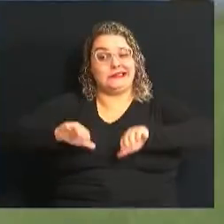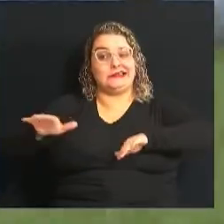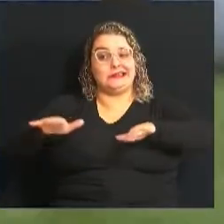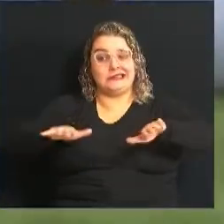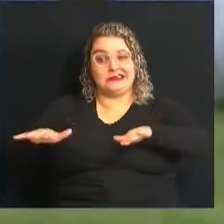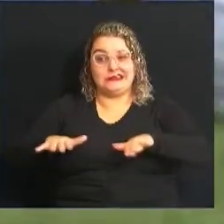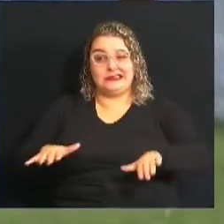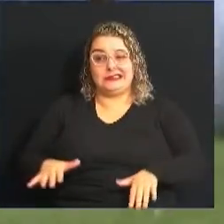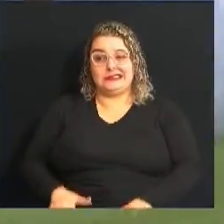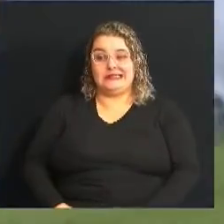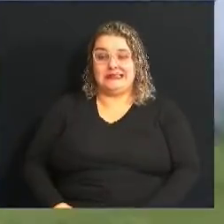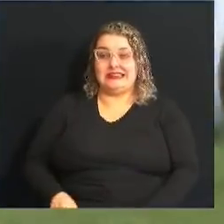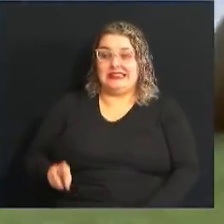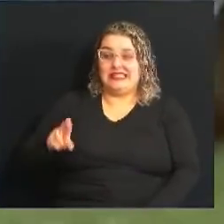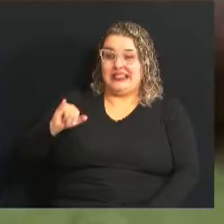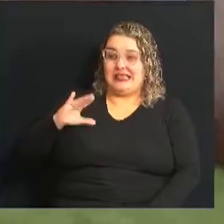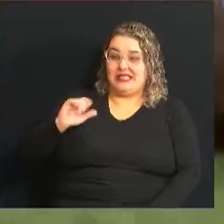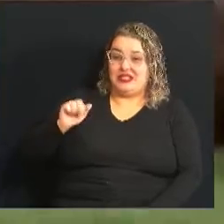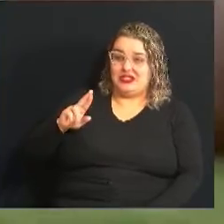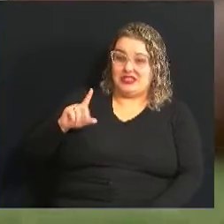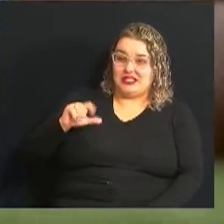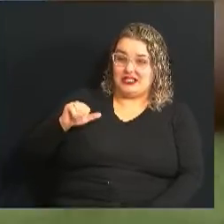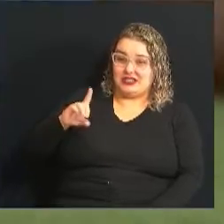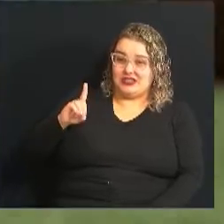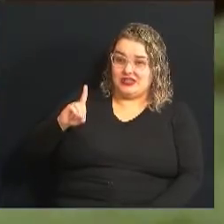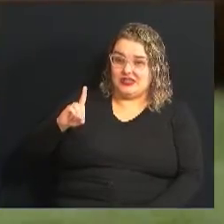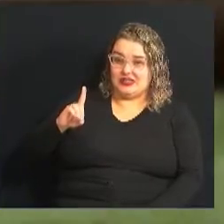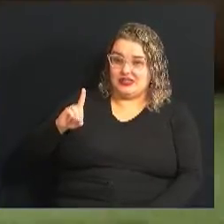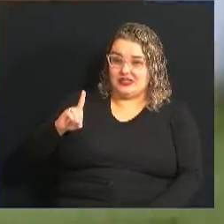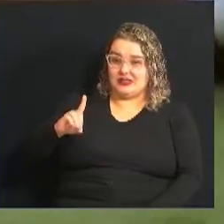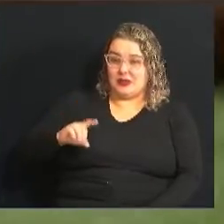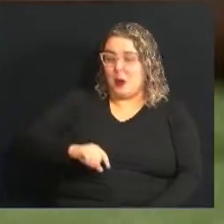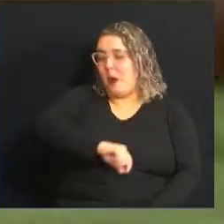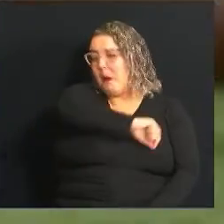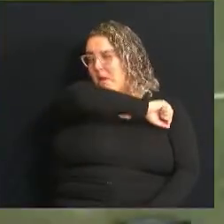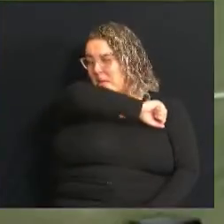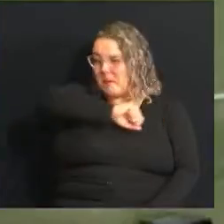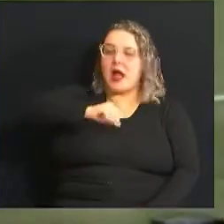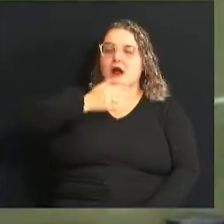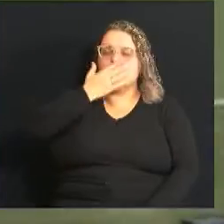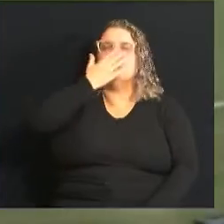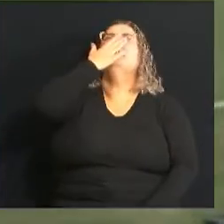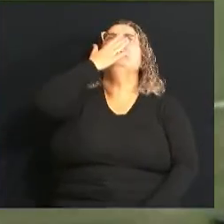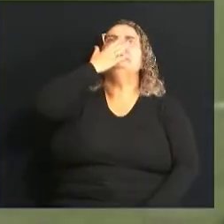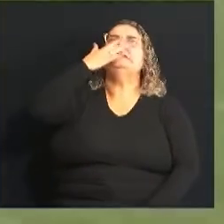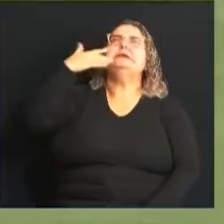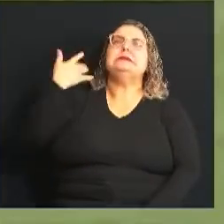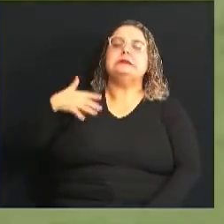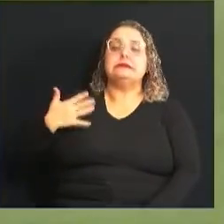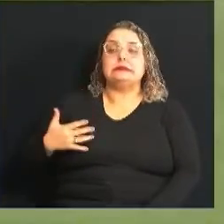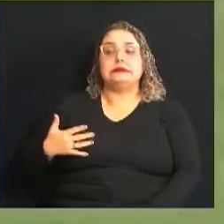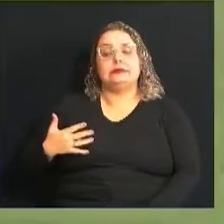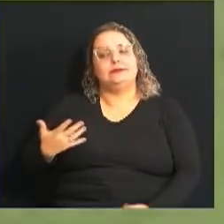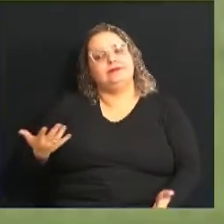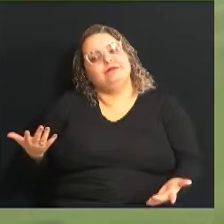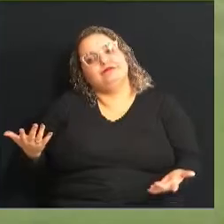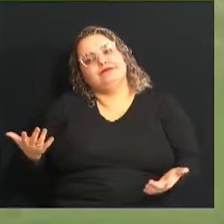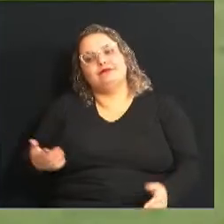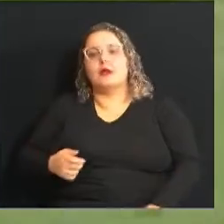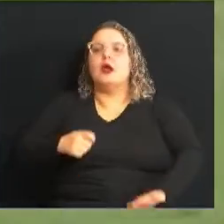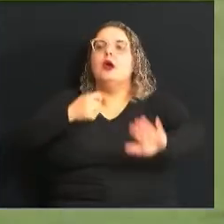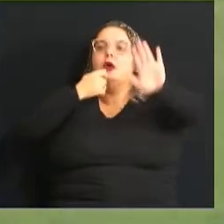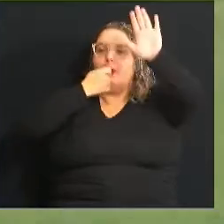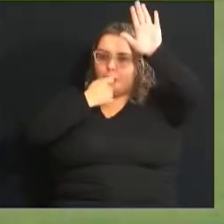bugrina, Richard Rios deixou o braço no rosto do jogador pontepretano. A agressão, cartão